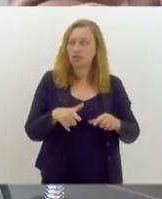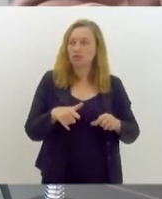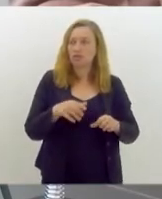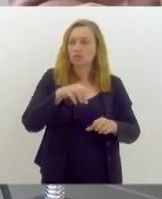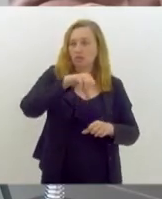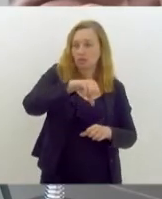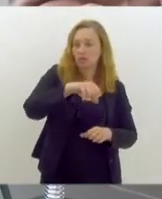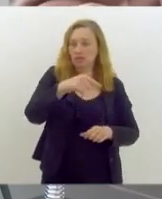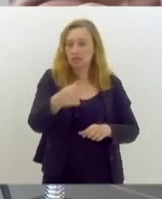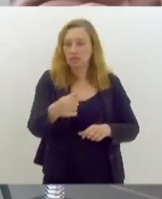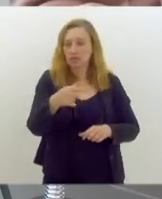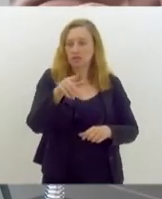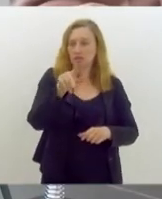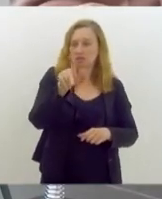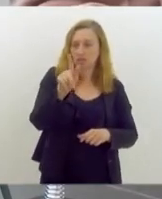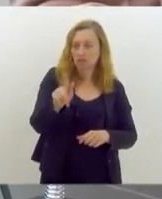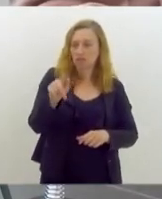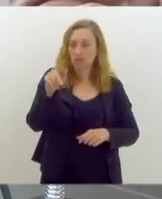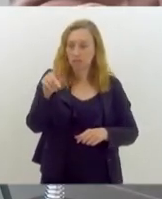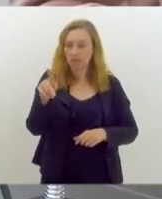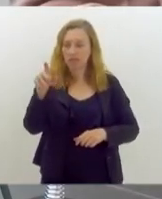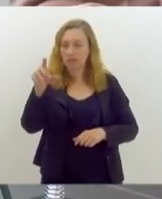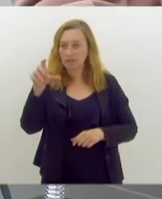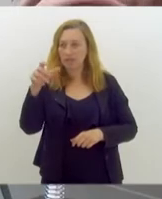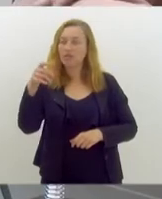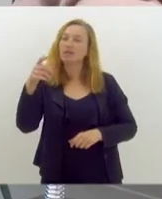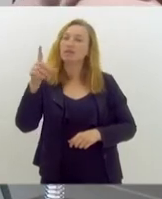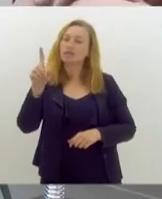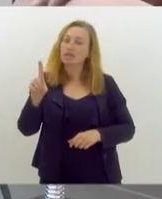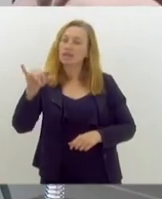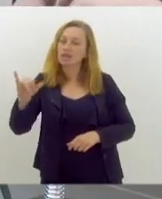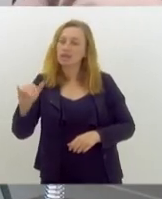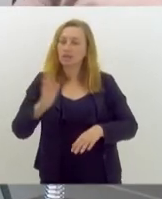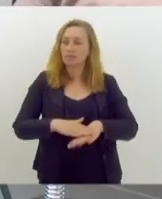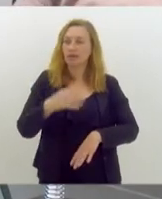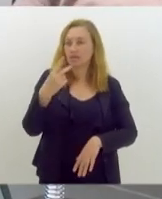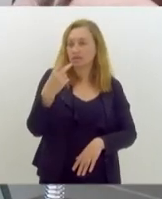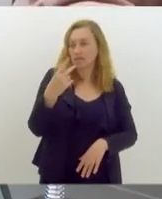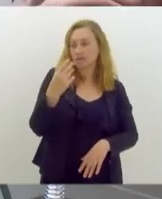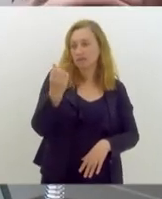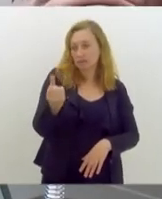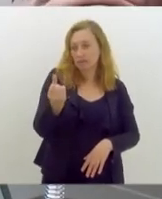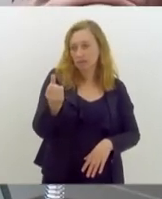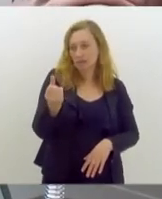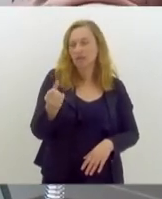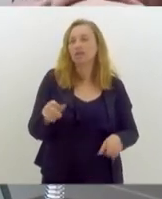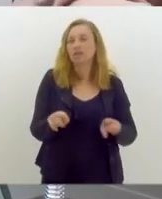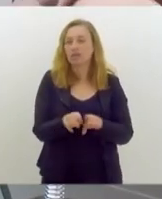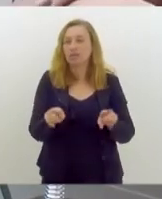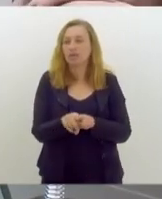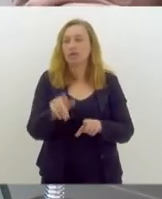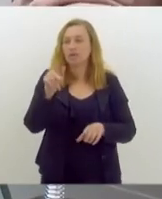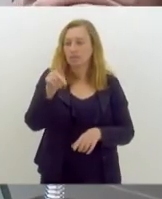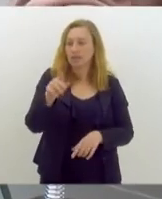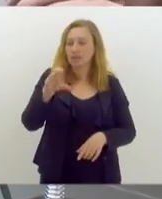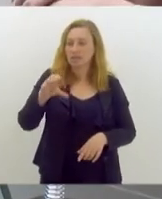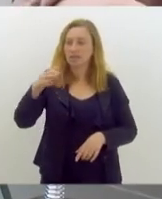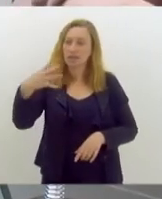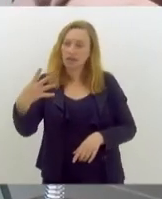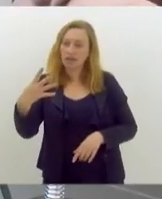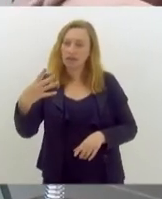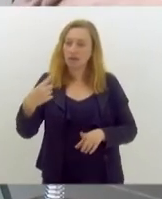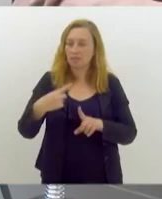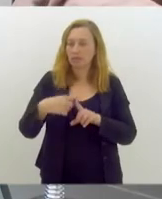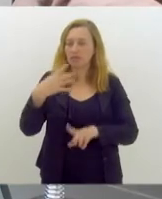e sete pelo igpdi + 6 e de primeiro de janeiro de 2013 pelo IPCA + 4